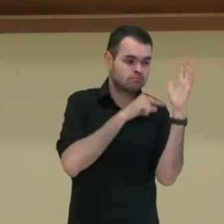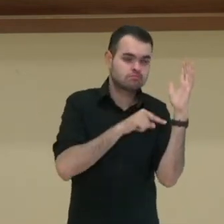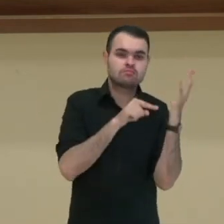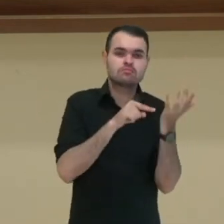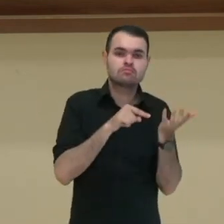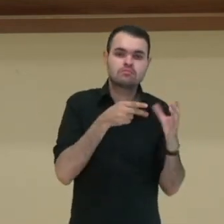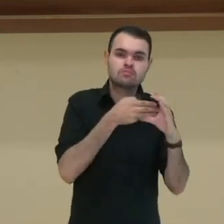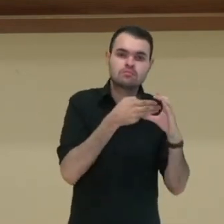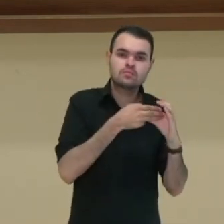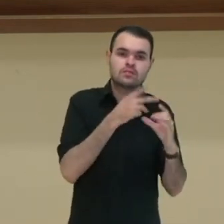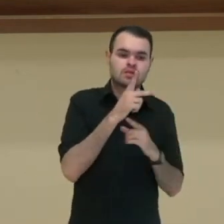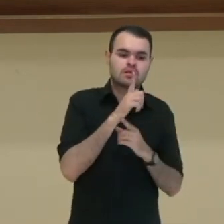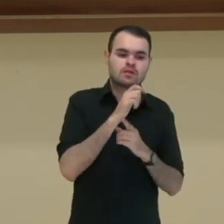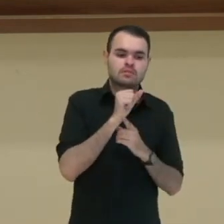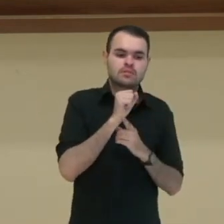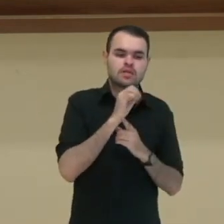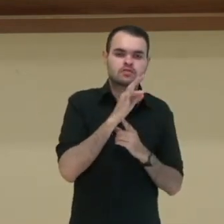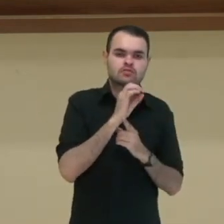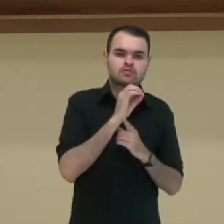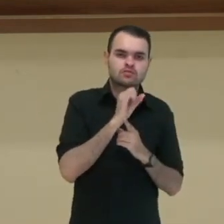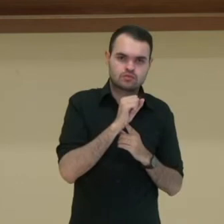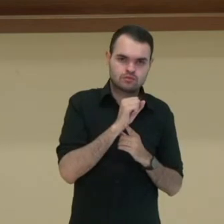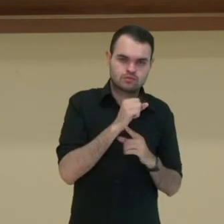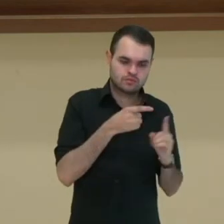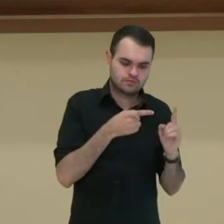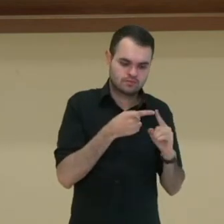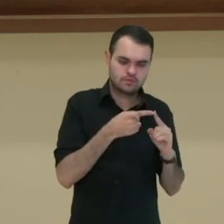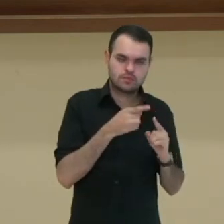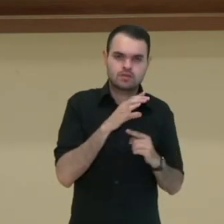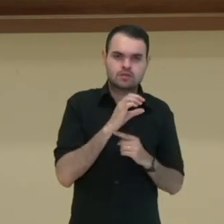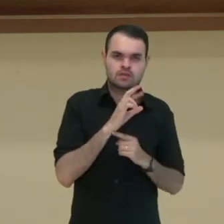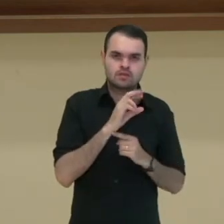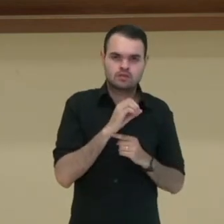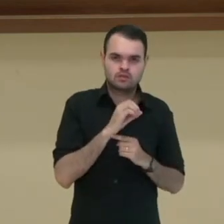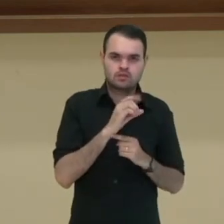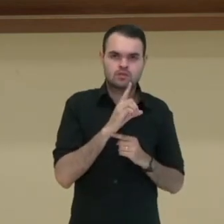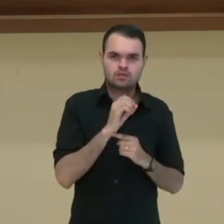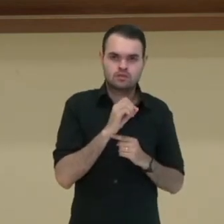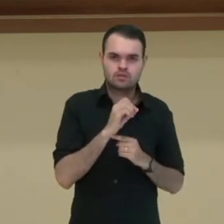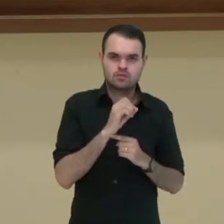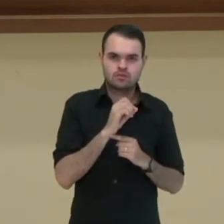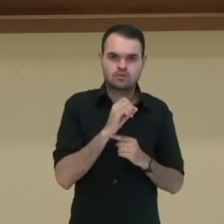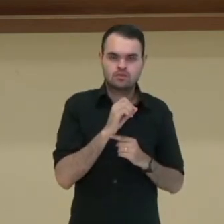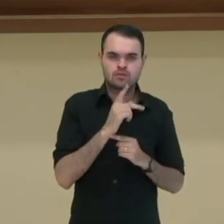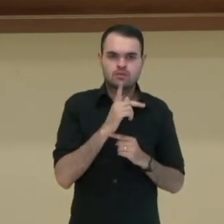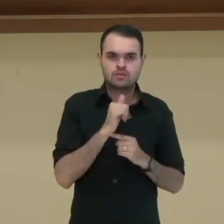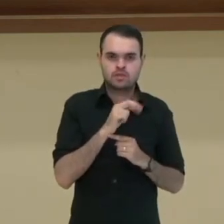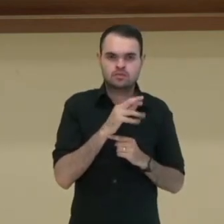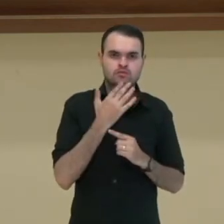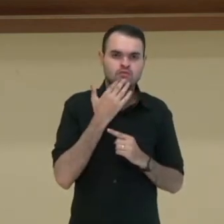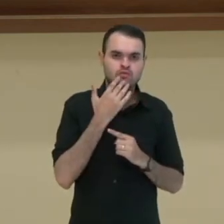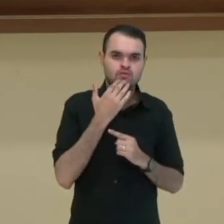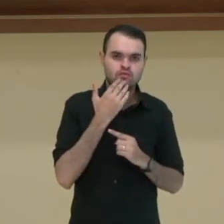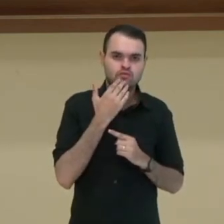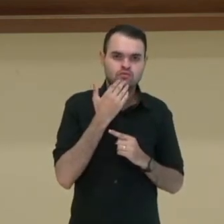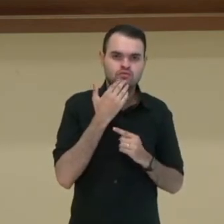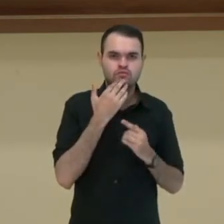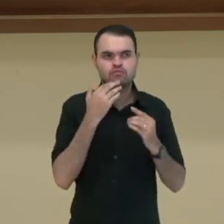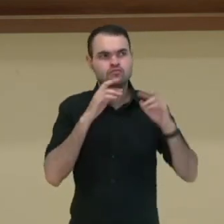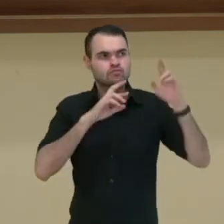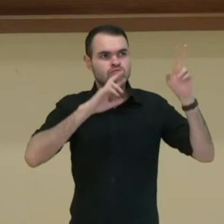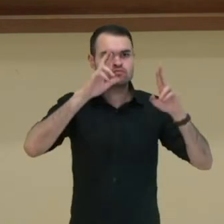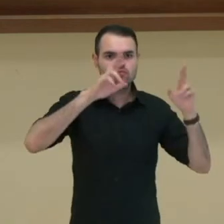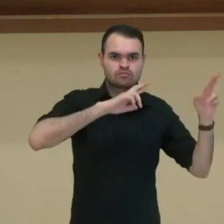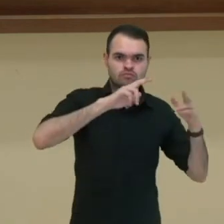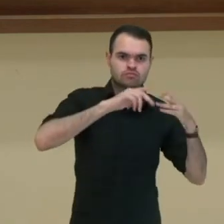que se dividem ali nos cromoplastos, que tem a função de colorir as flores e os frutos, né, com uma função